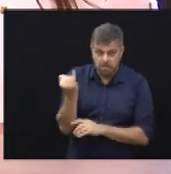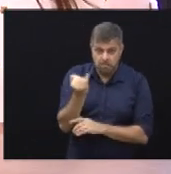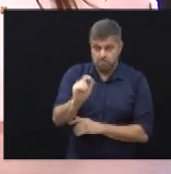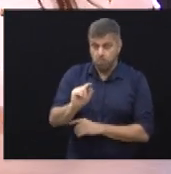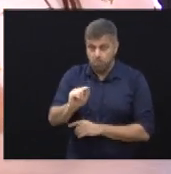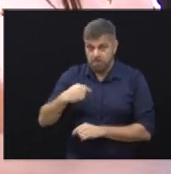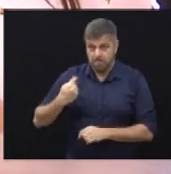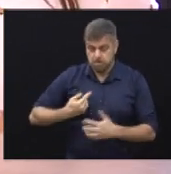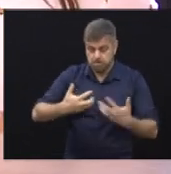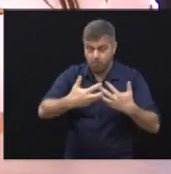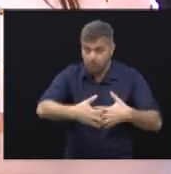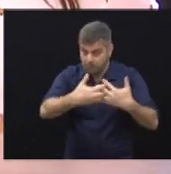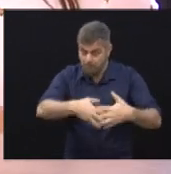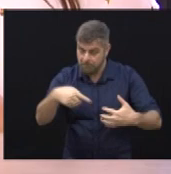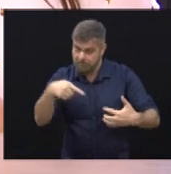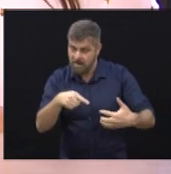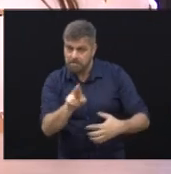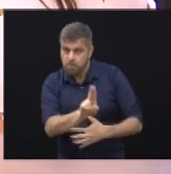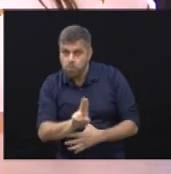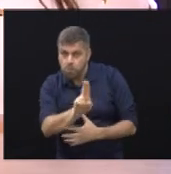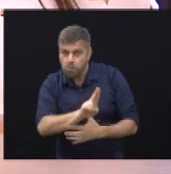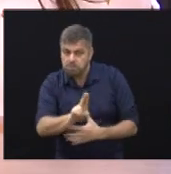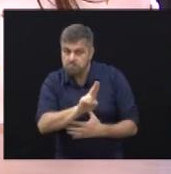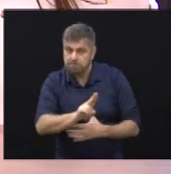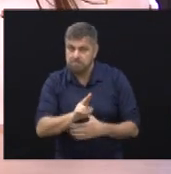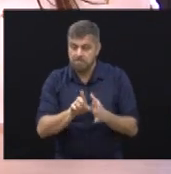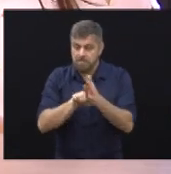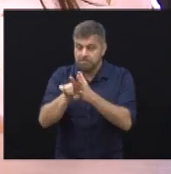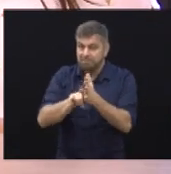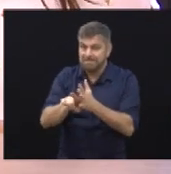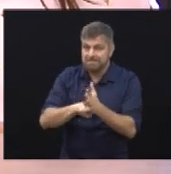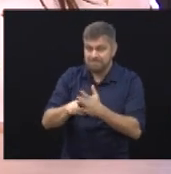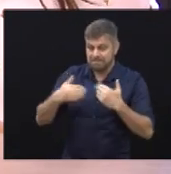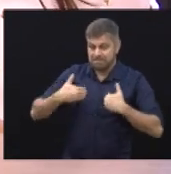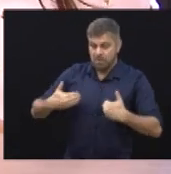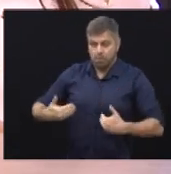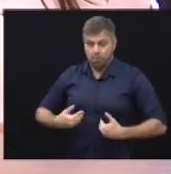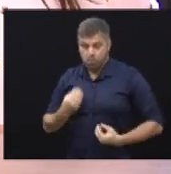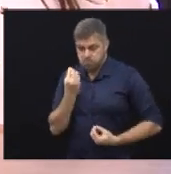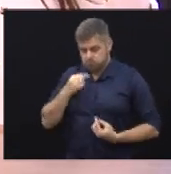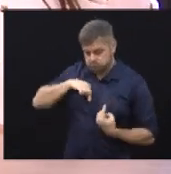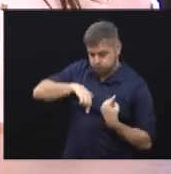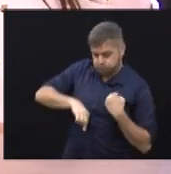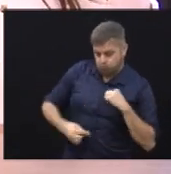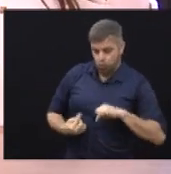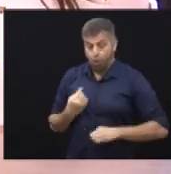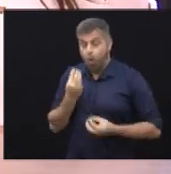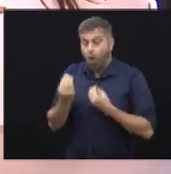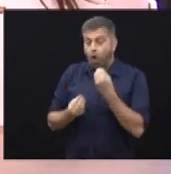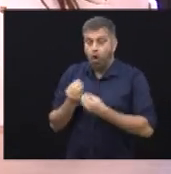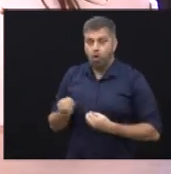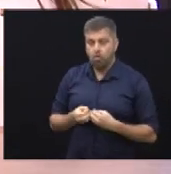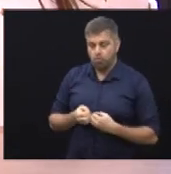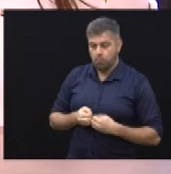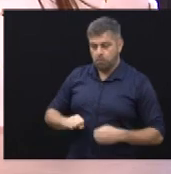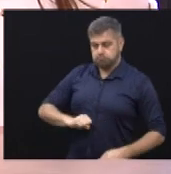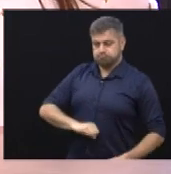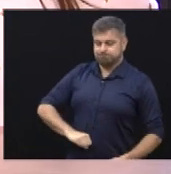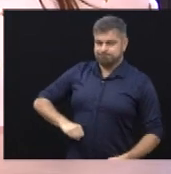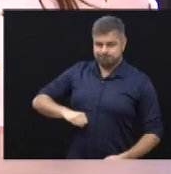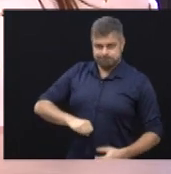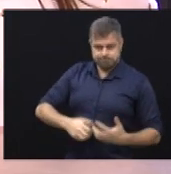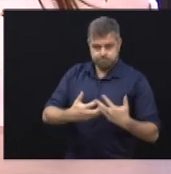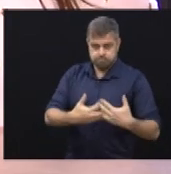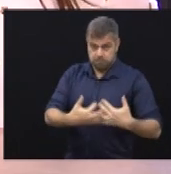muito importante que a gente vai utilizar um aparelho, sim, mas a gente tem que entender a fisiologia, né, do corpo que vai receber